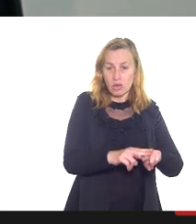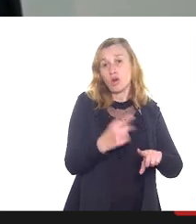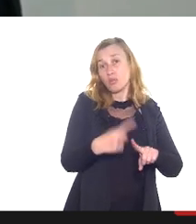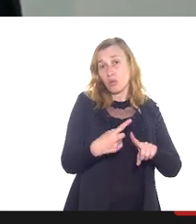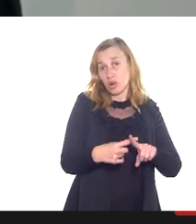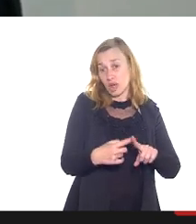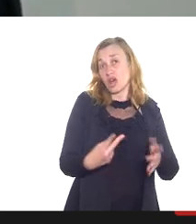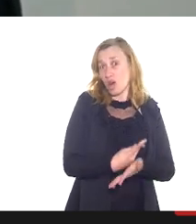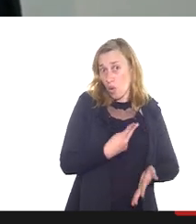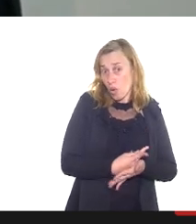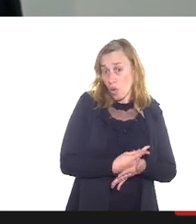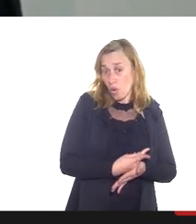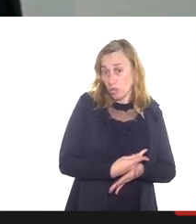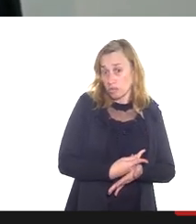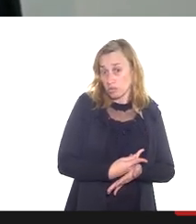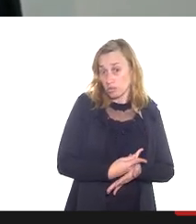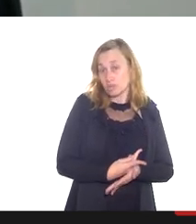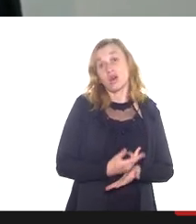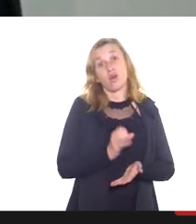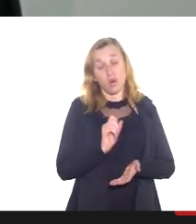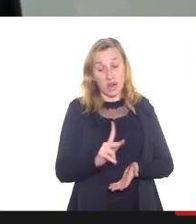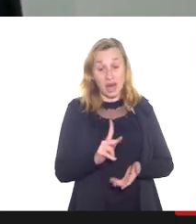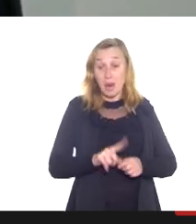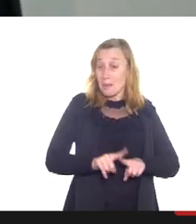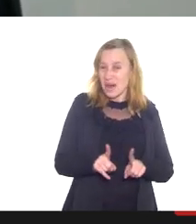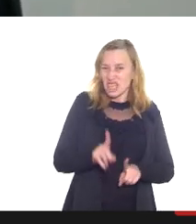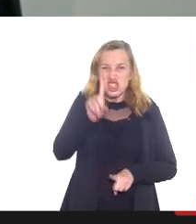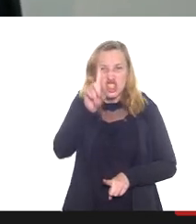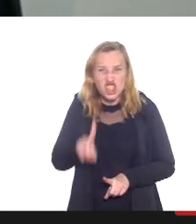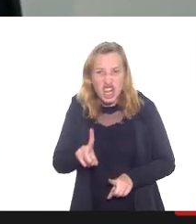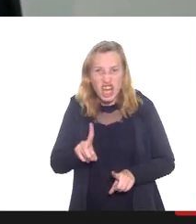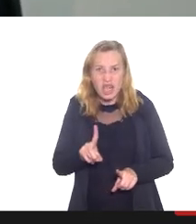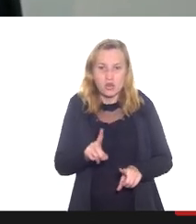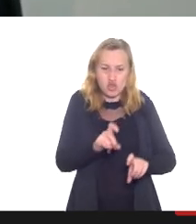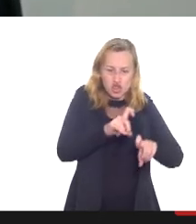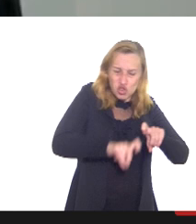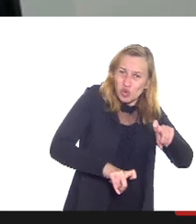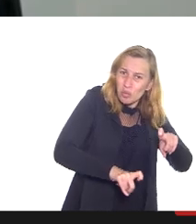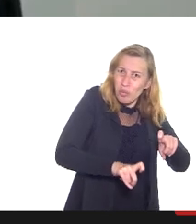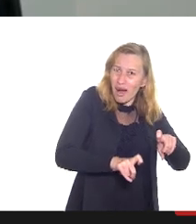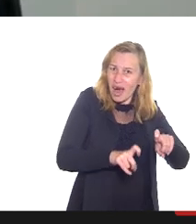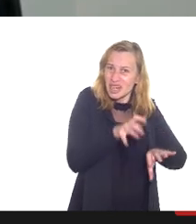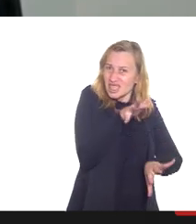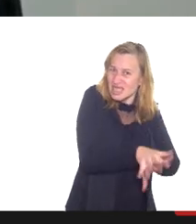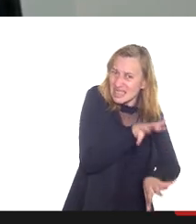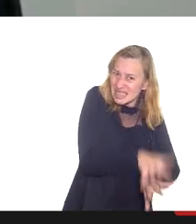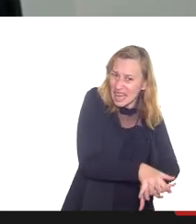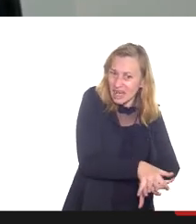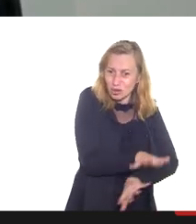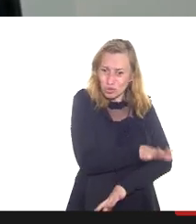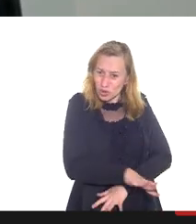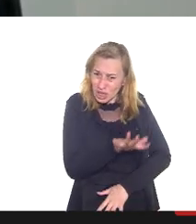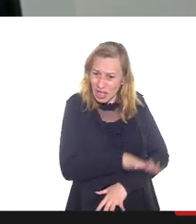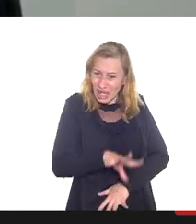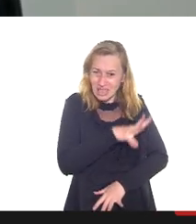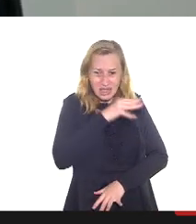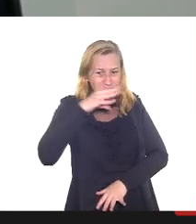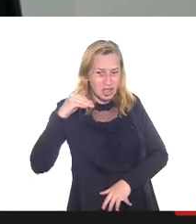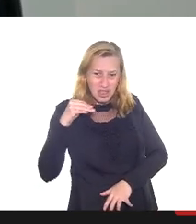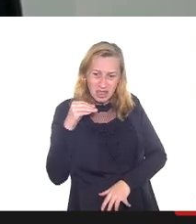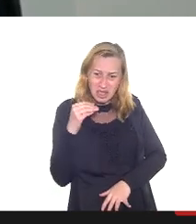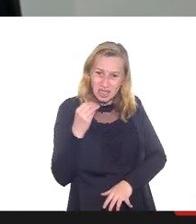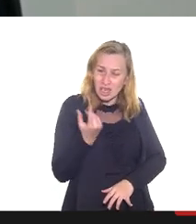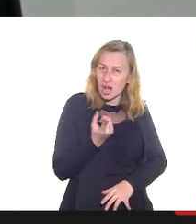lei. Mas nada dá o direito para agentes, seja lá quem for, de violentar